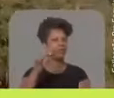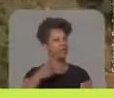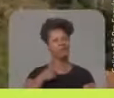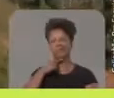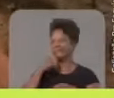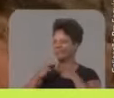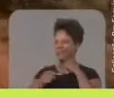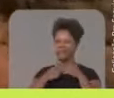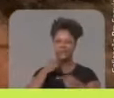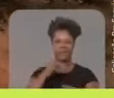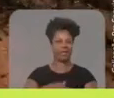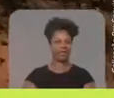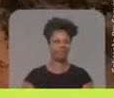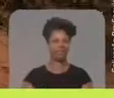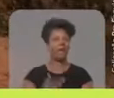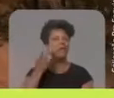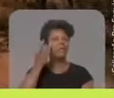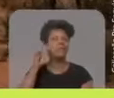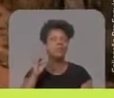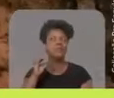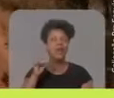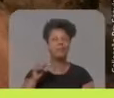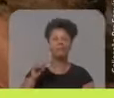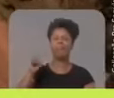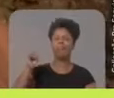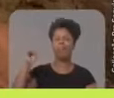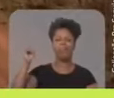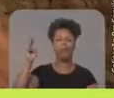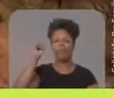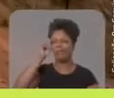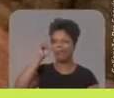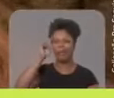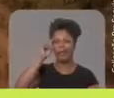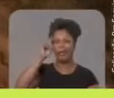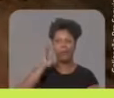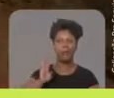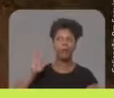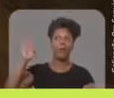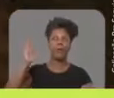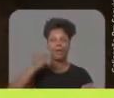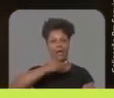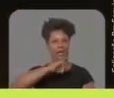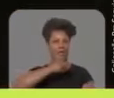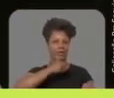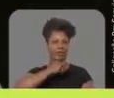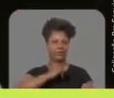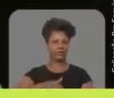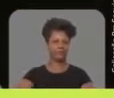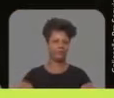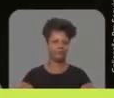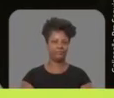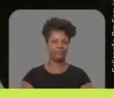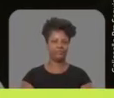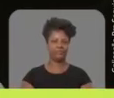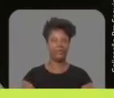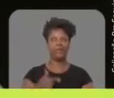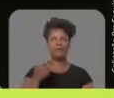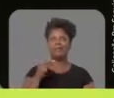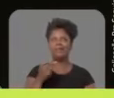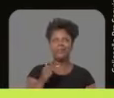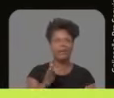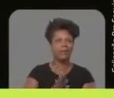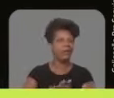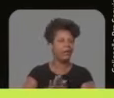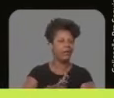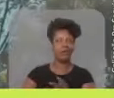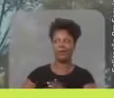e eu duvidava. Eu não sei de que ano que aqui tinha essa promessa de energia. Nós não tínhamos